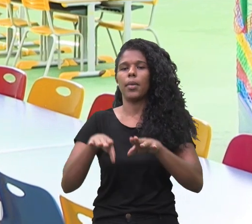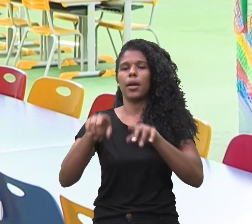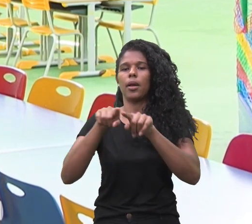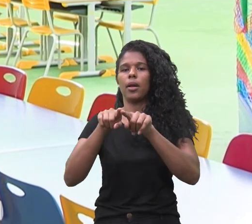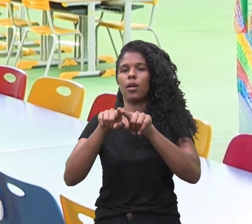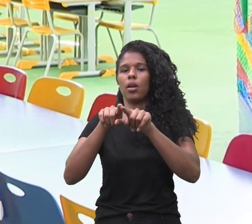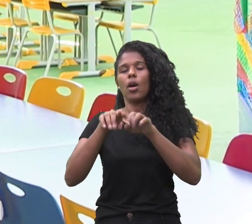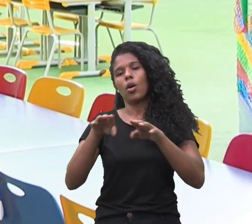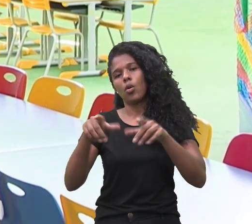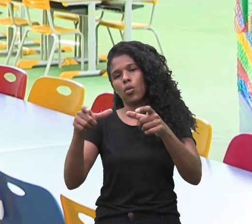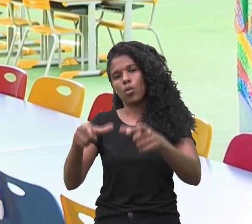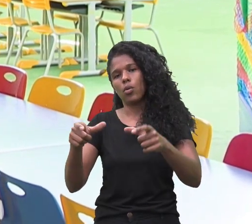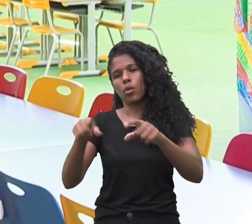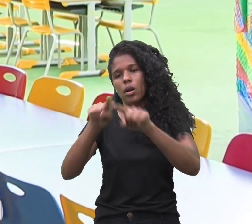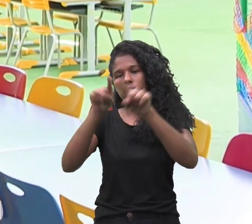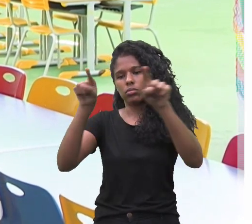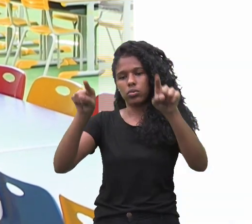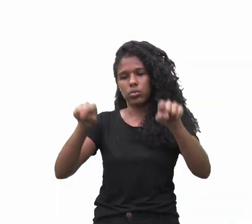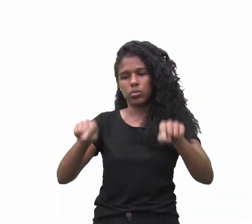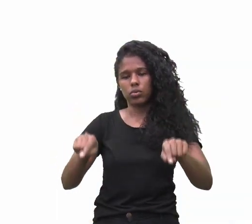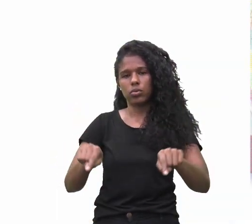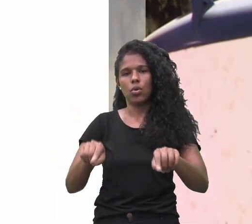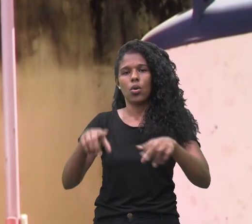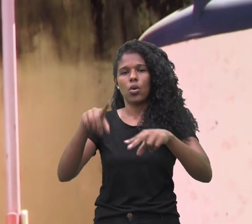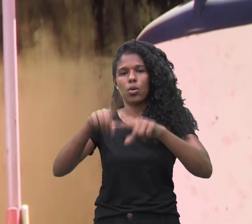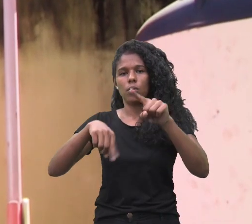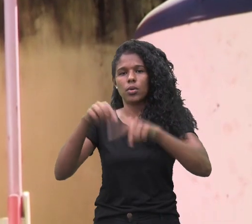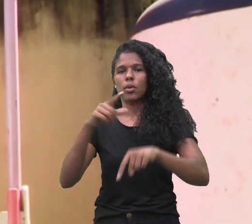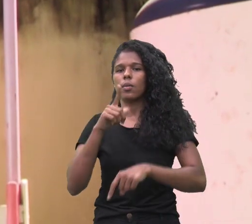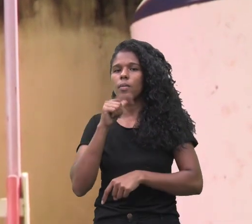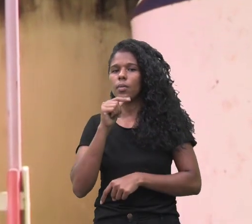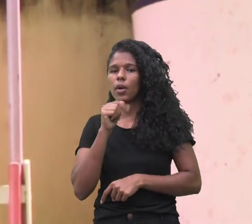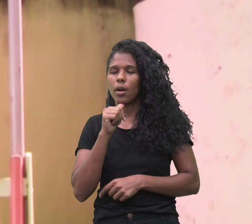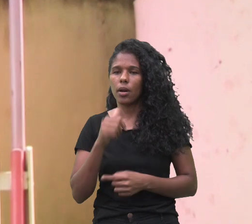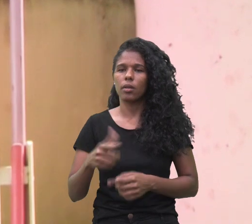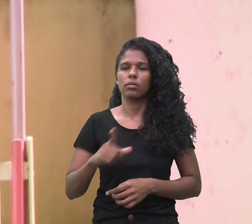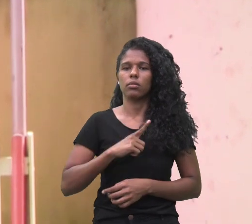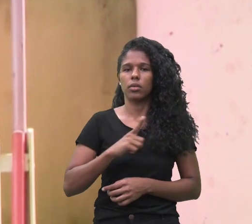várias compras de brinquedos pedagógicos para guardar nossas crianças.